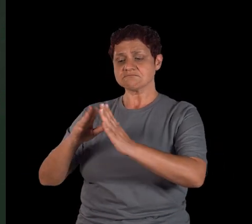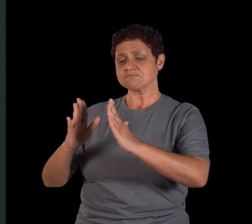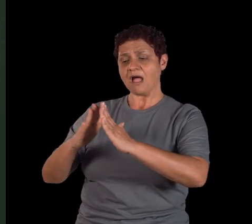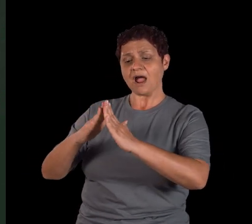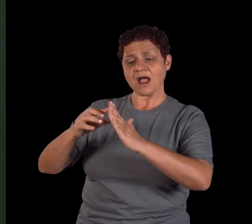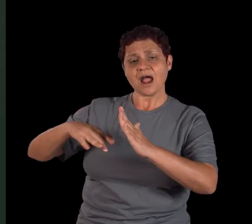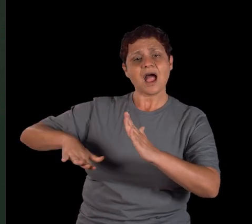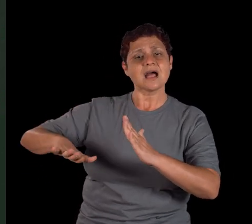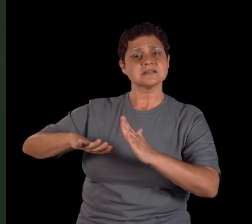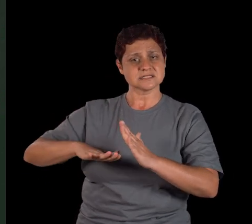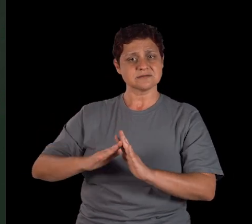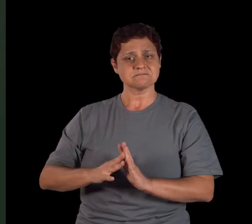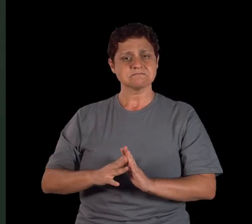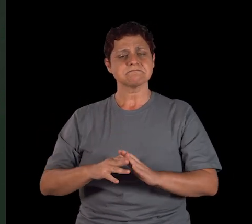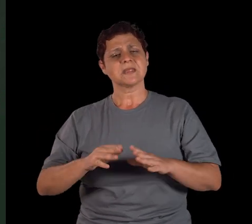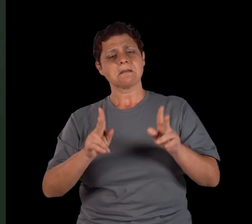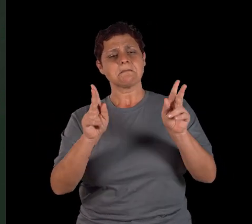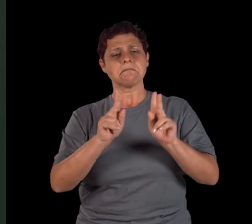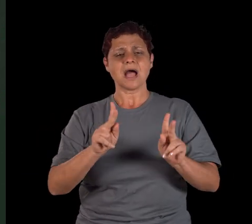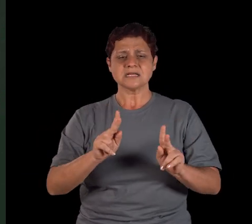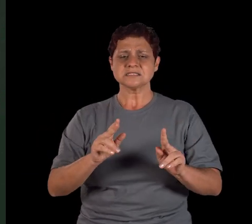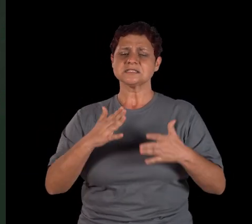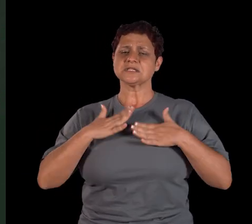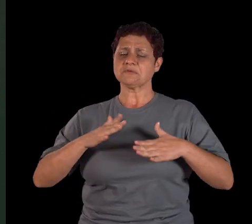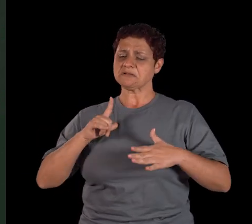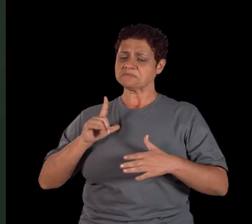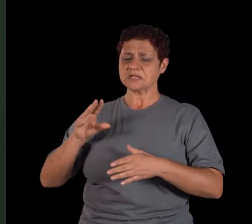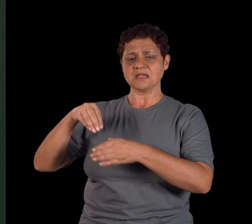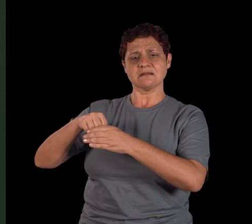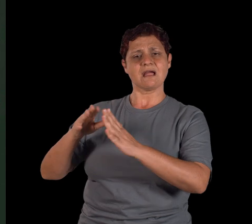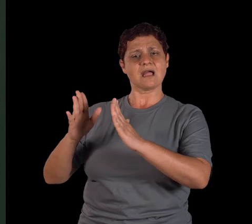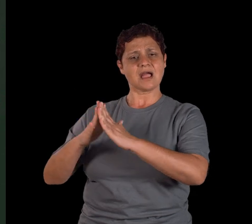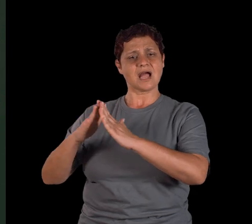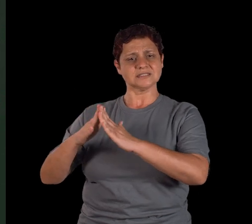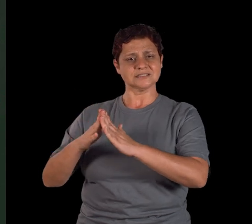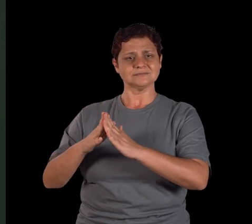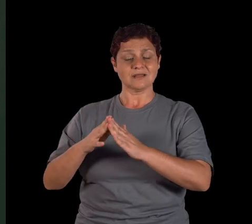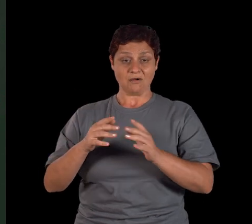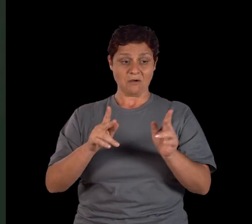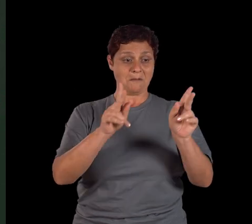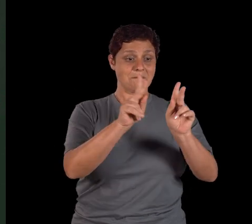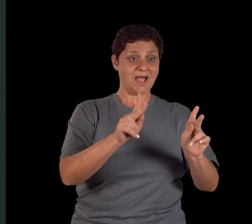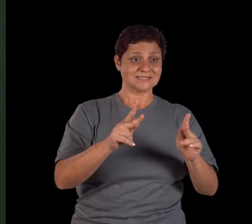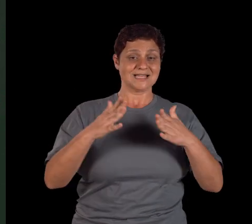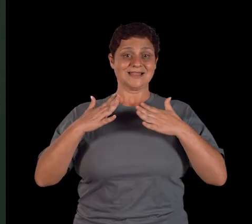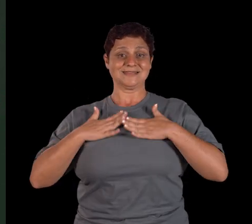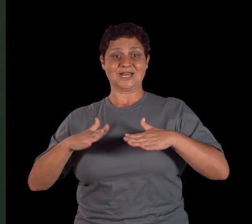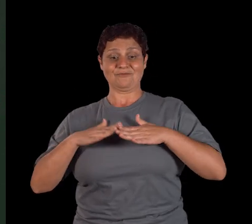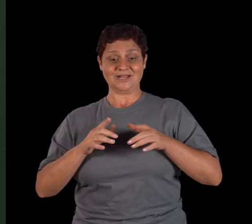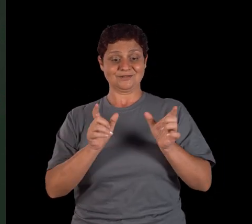casa. Ou a paz e a tranquilidade reinavam naquela casa. Paz e tranquilidade tem uma relação